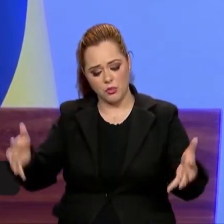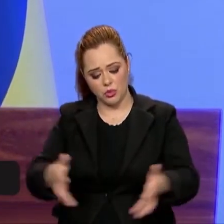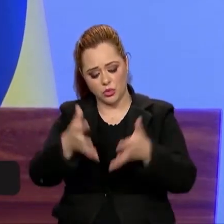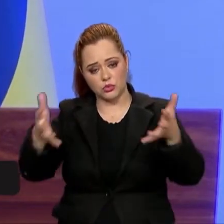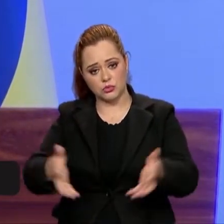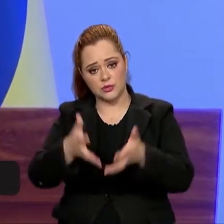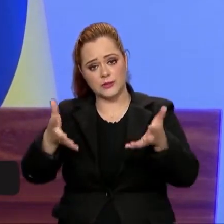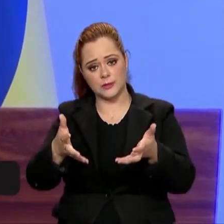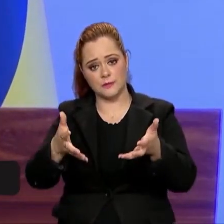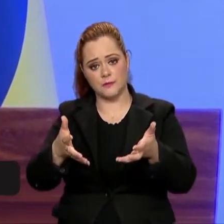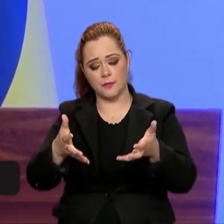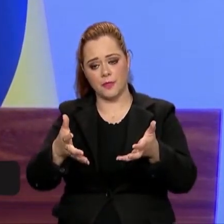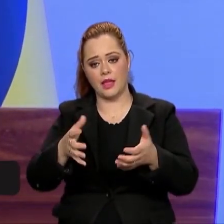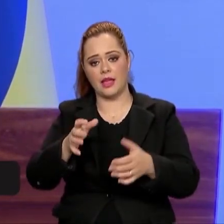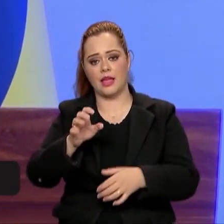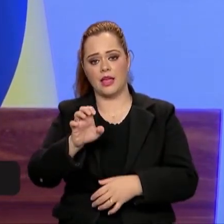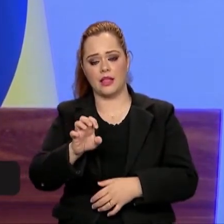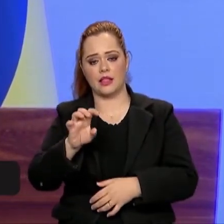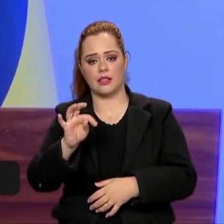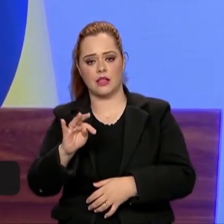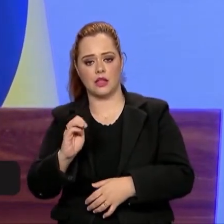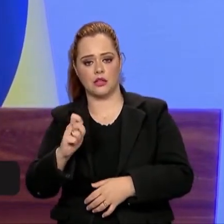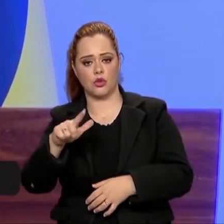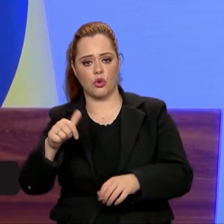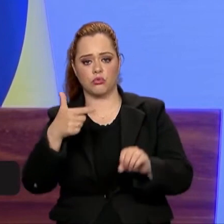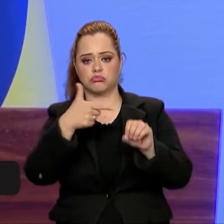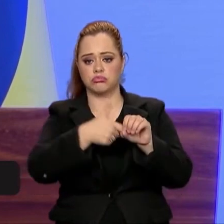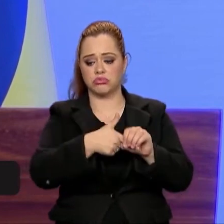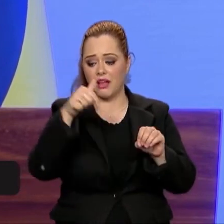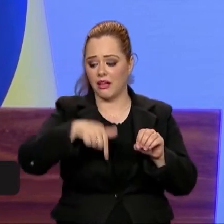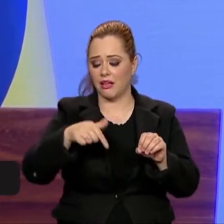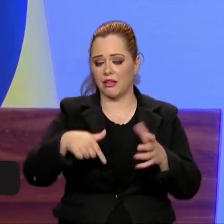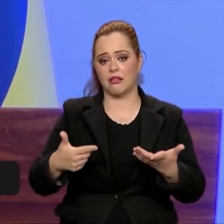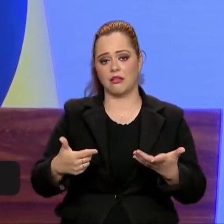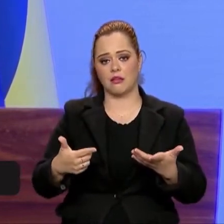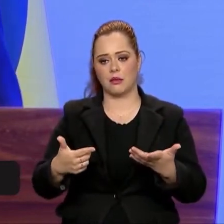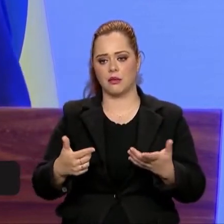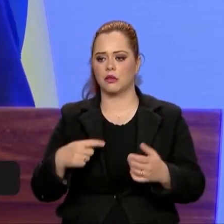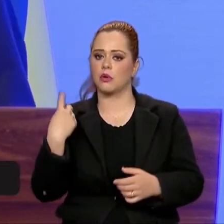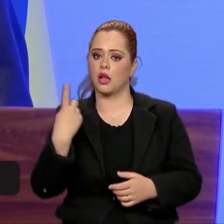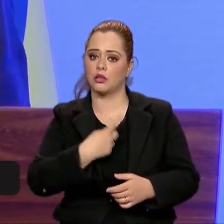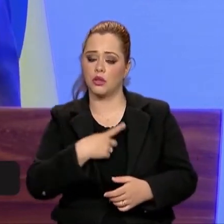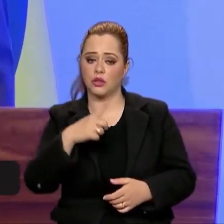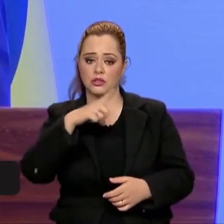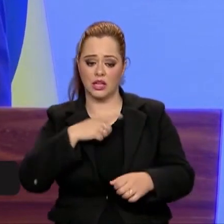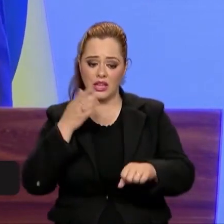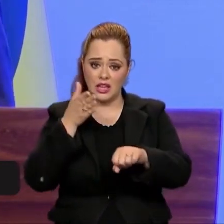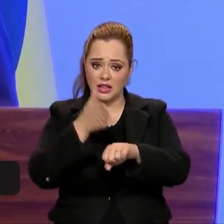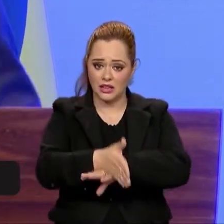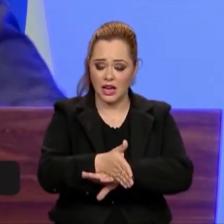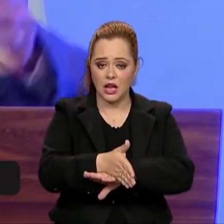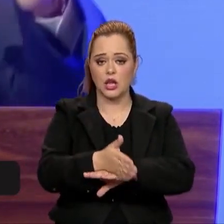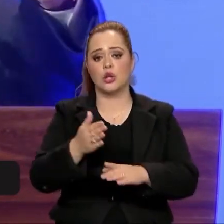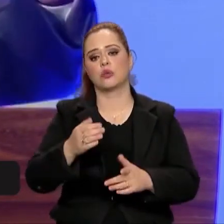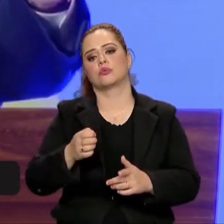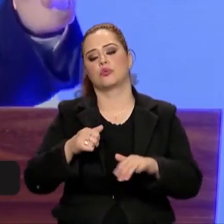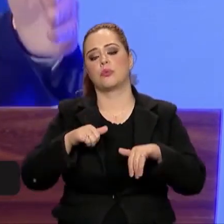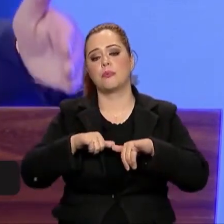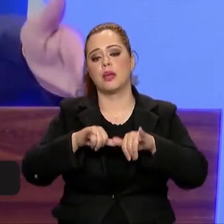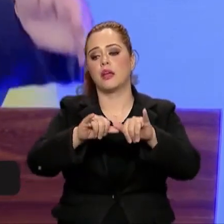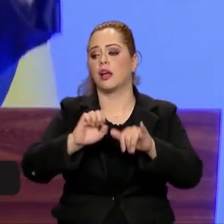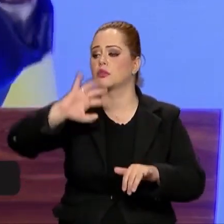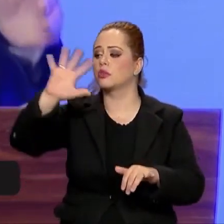africano o etanol que nós produzimos no Brasil, para que a gente pudesse adentrar ao mercado europeu com